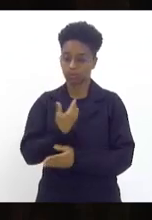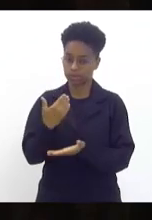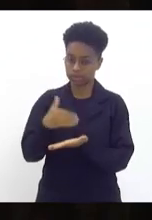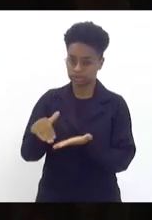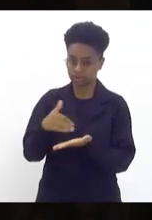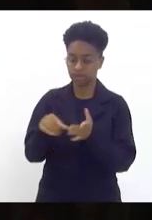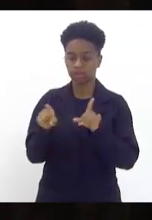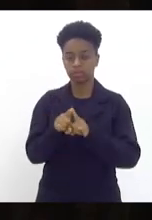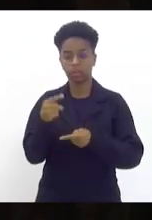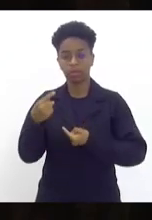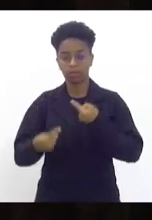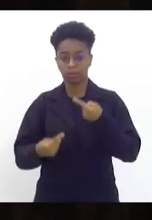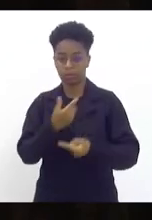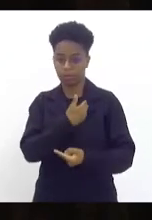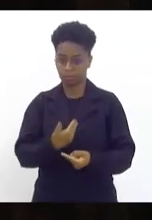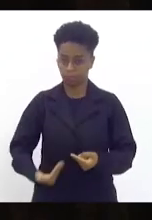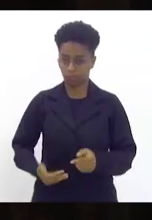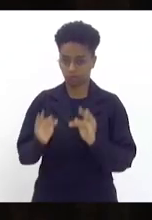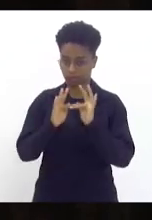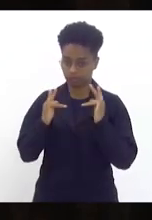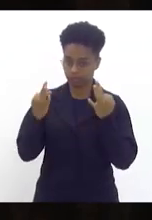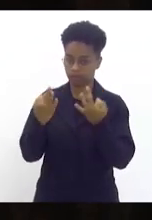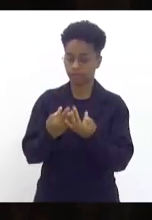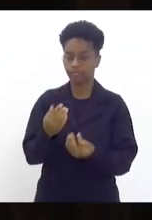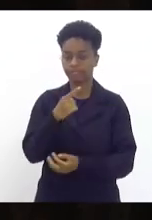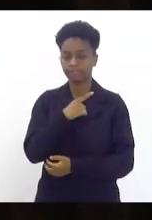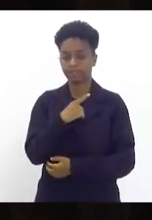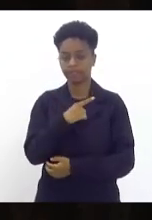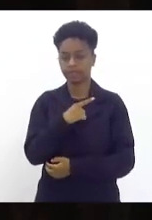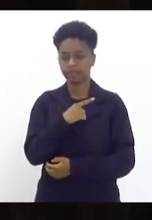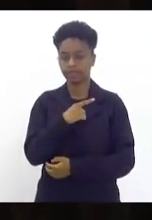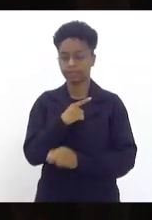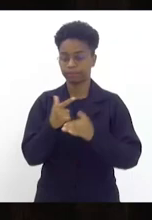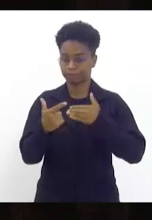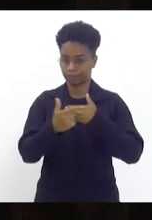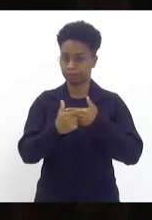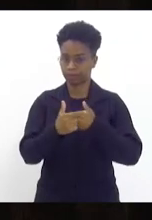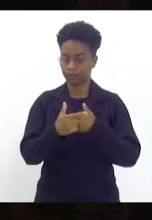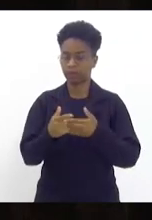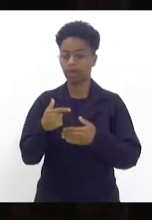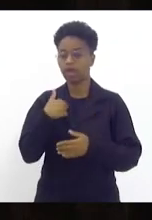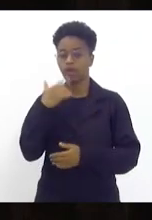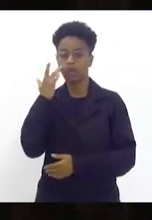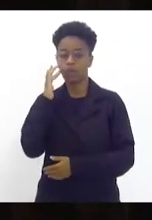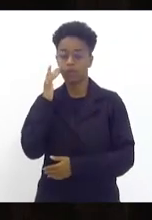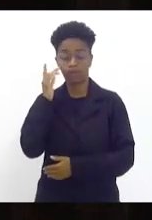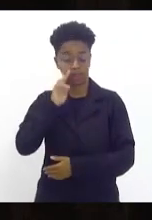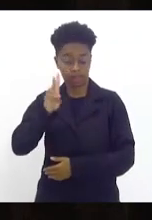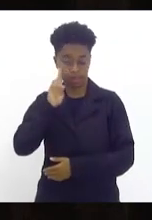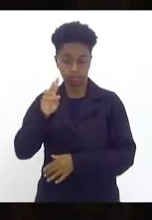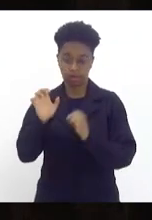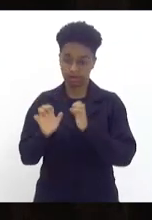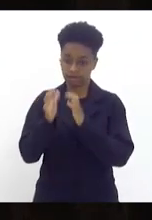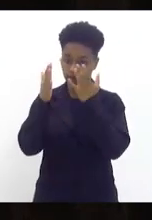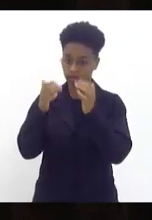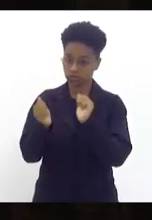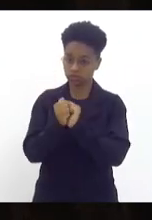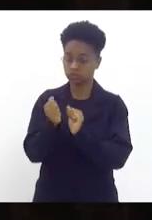a política pública familiar teve o seu papel, eu lembro num evento com sociedade civil,